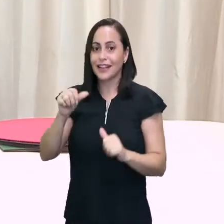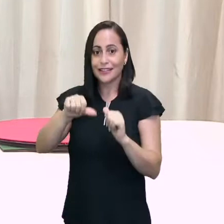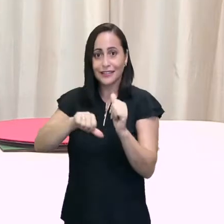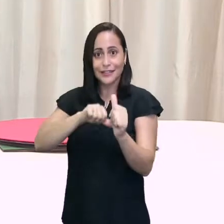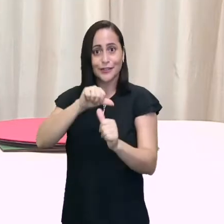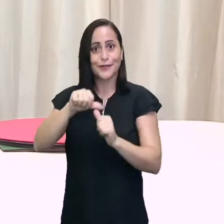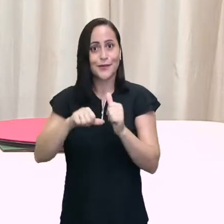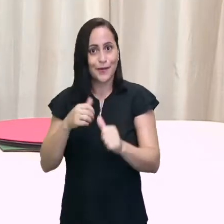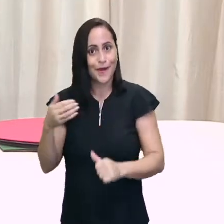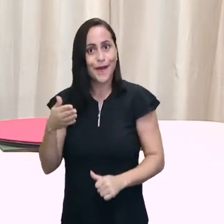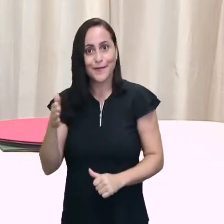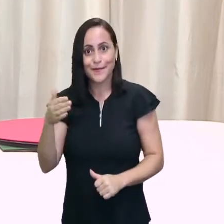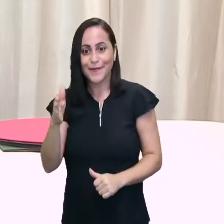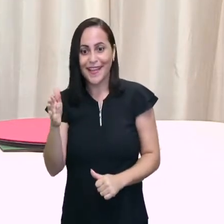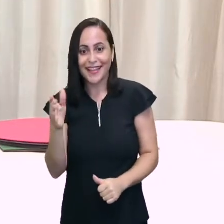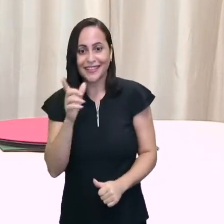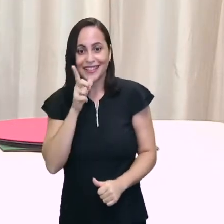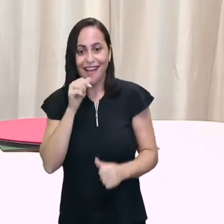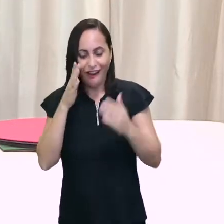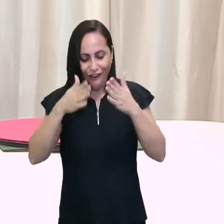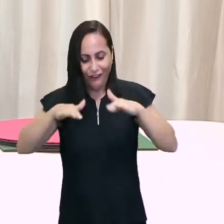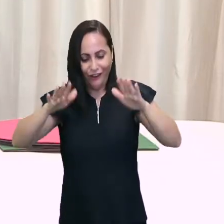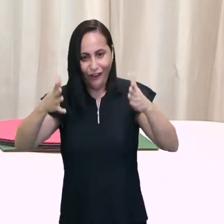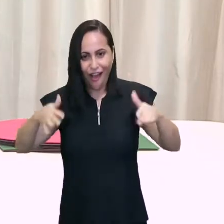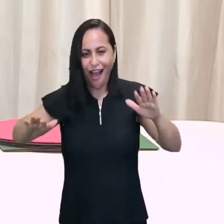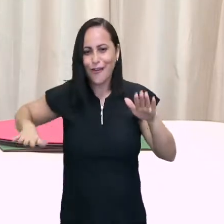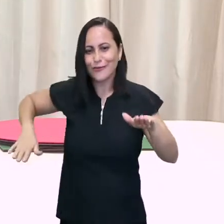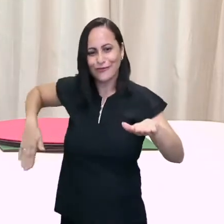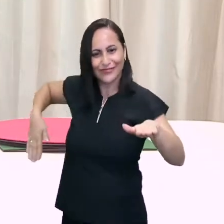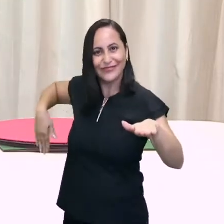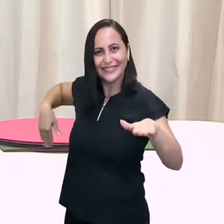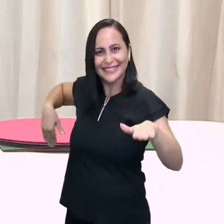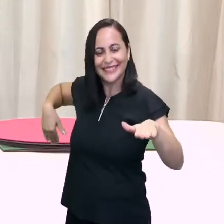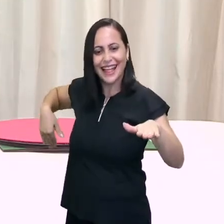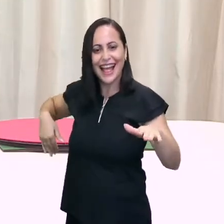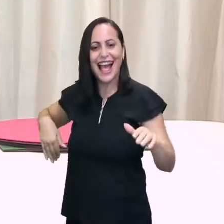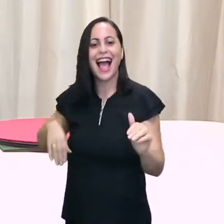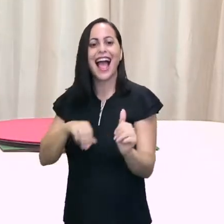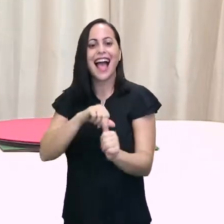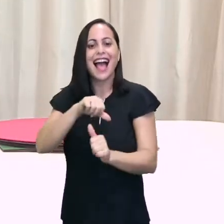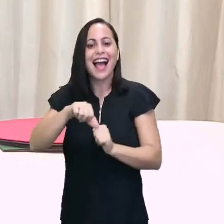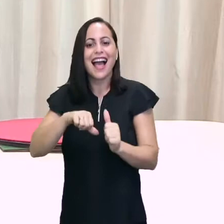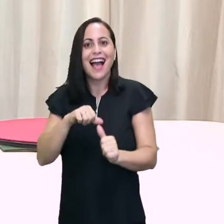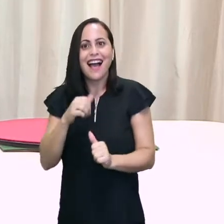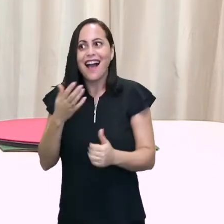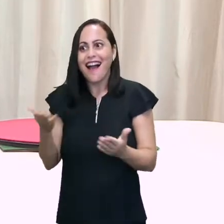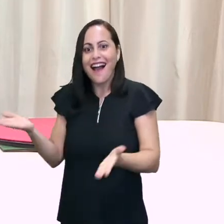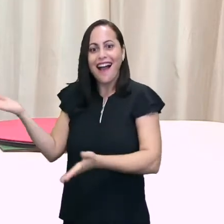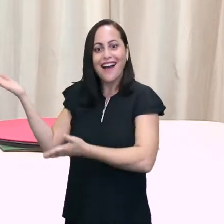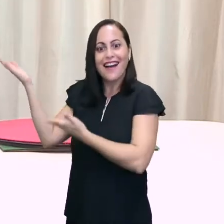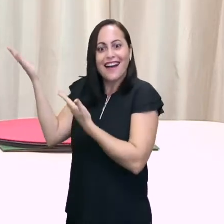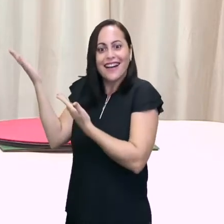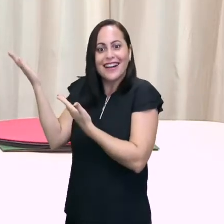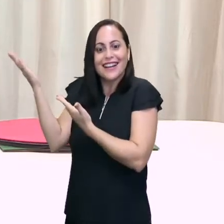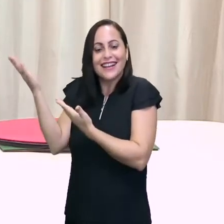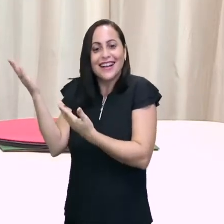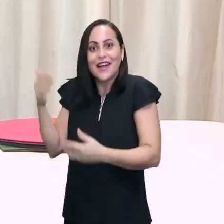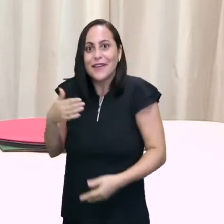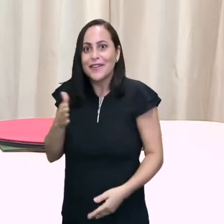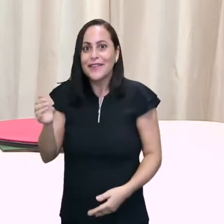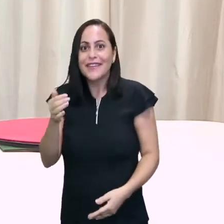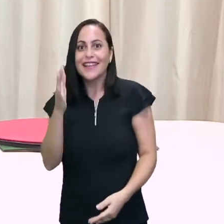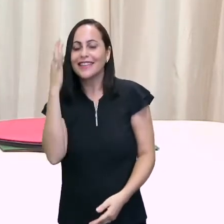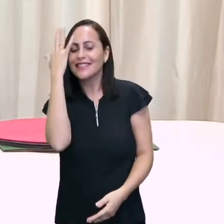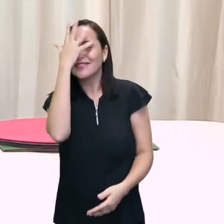peixe para no mar nadar. E elas se transformaram em um lindo peixe.